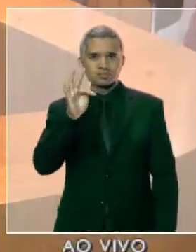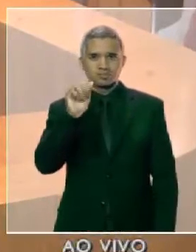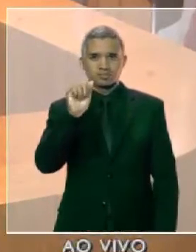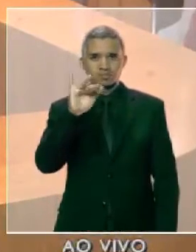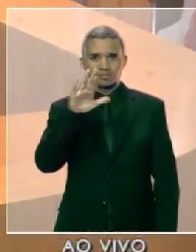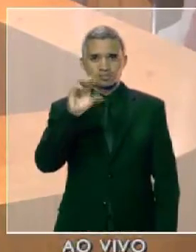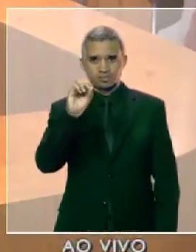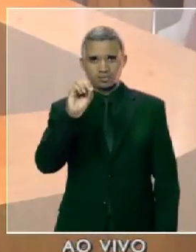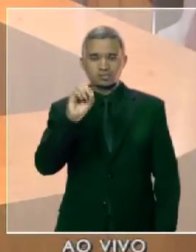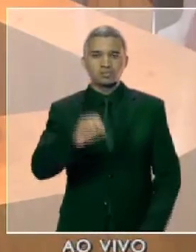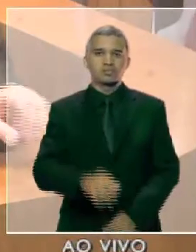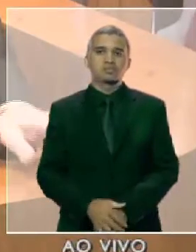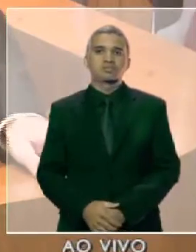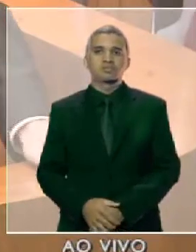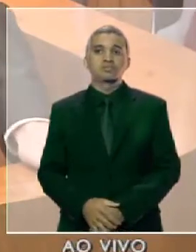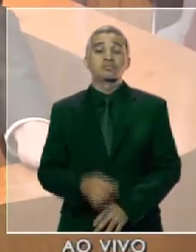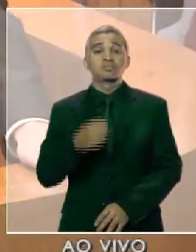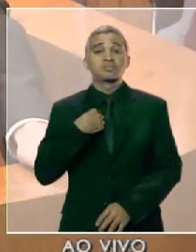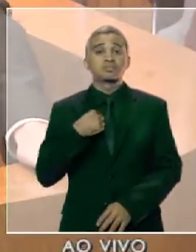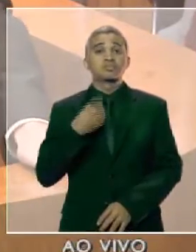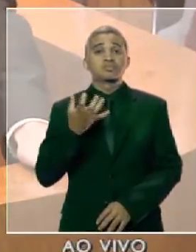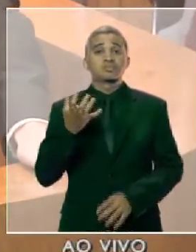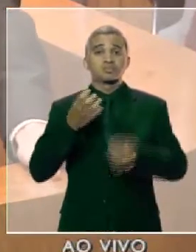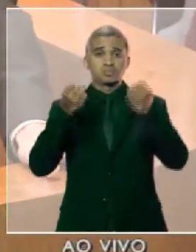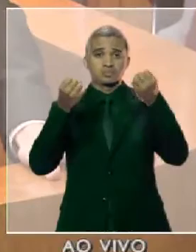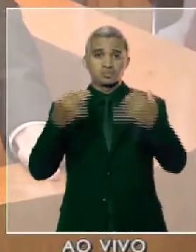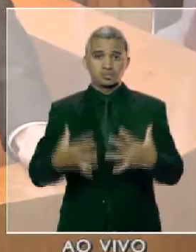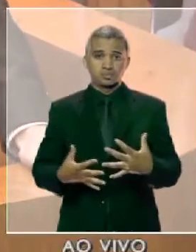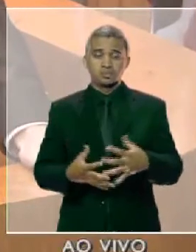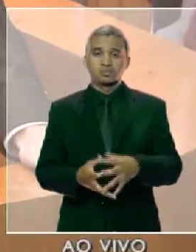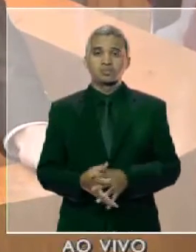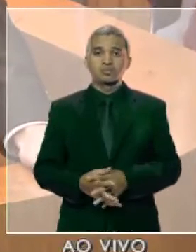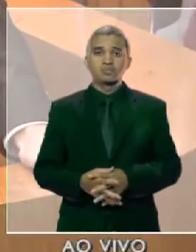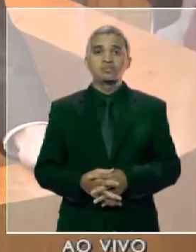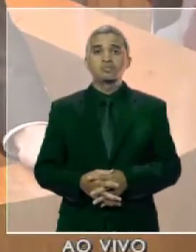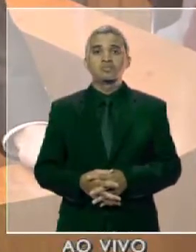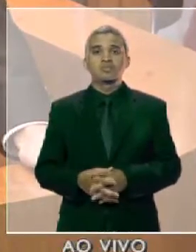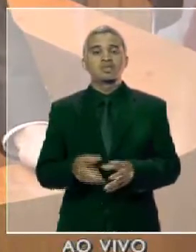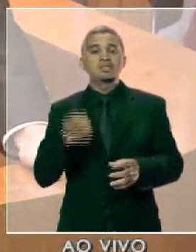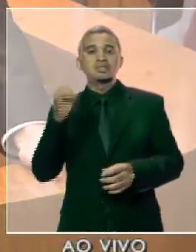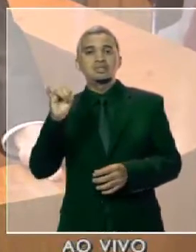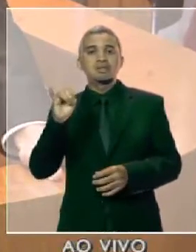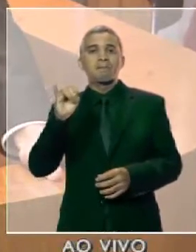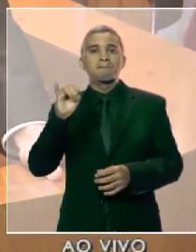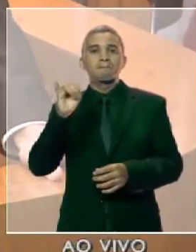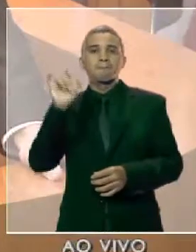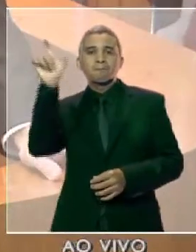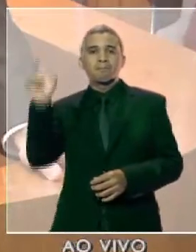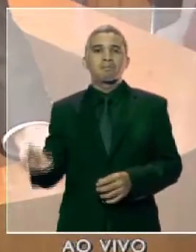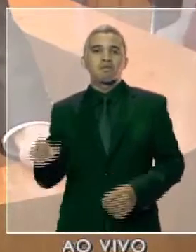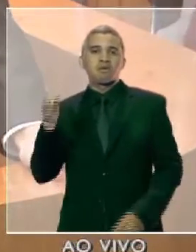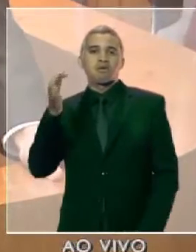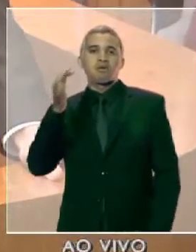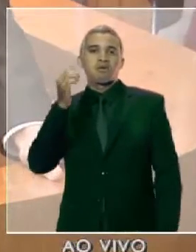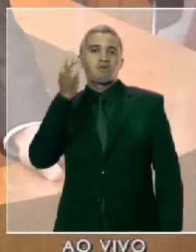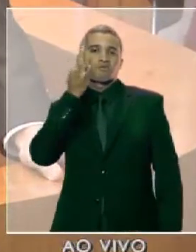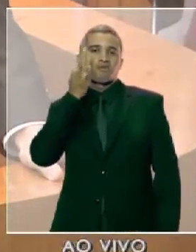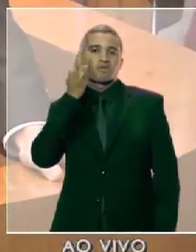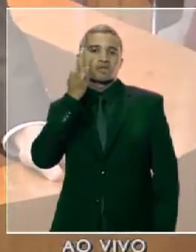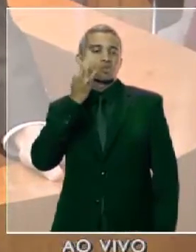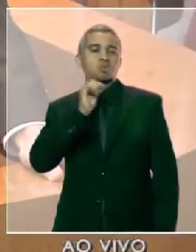só reiterar a questão que ficou de como se o governador tivesse cesseado a palavra